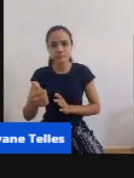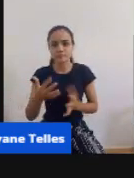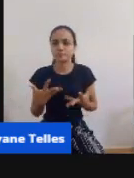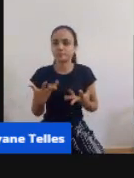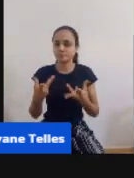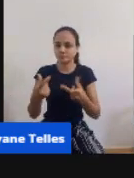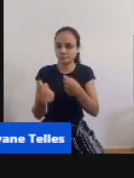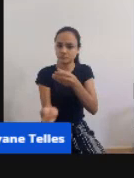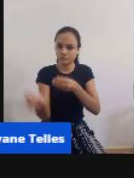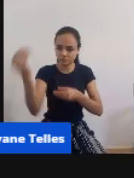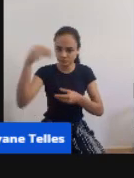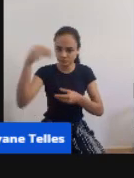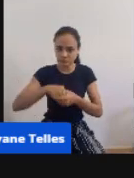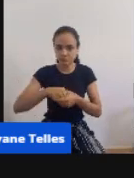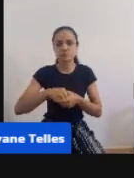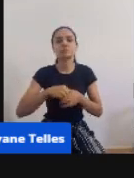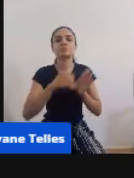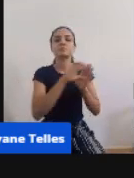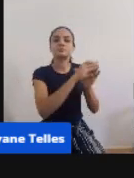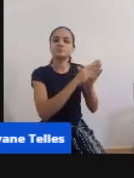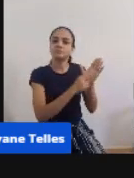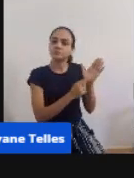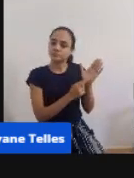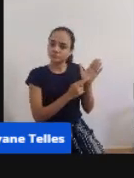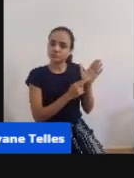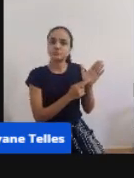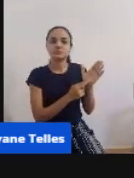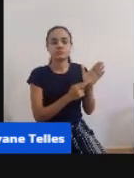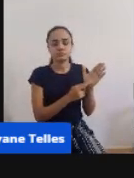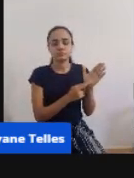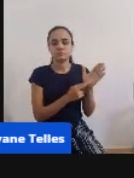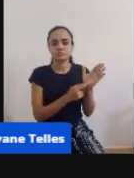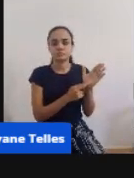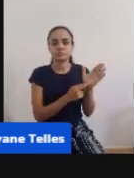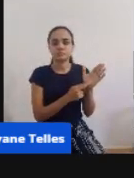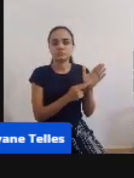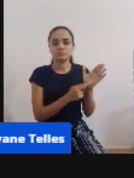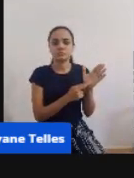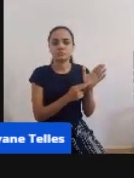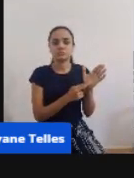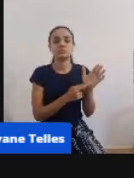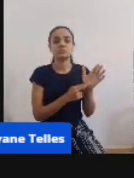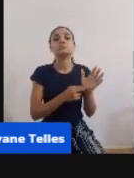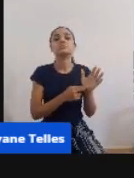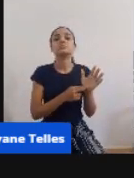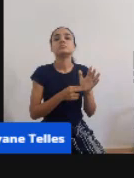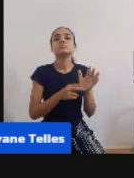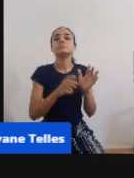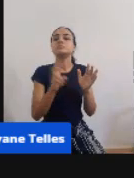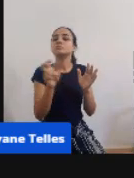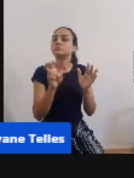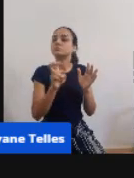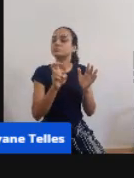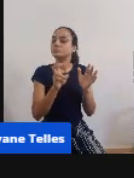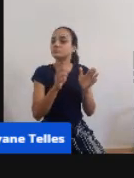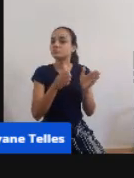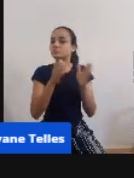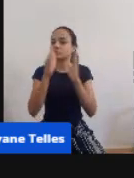curricular circunstancial. A quinta coluna, ela trata para nós, então, dos